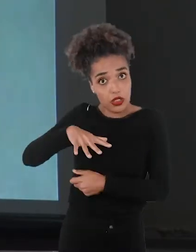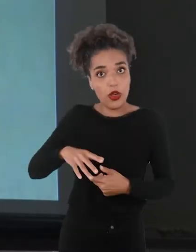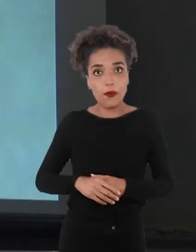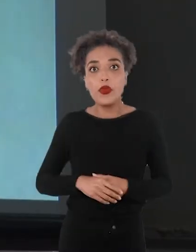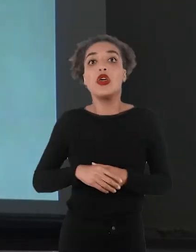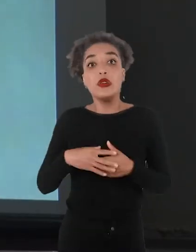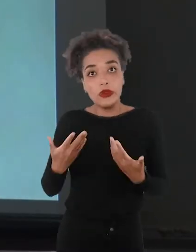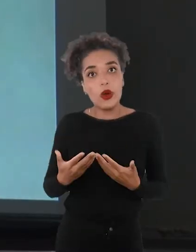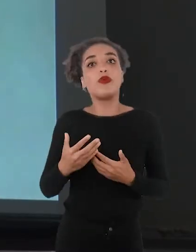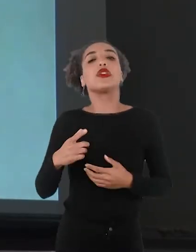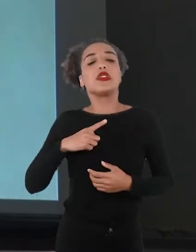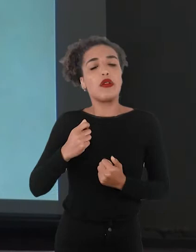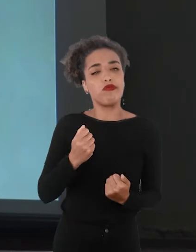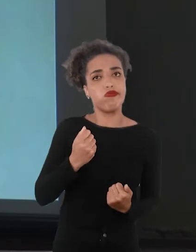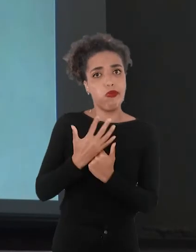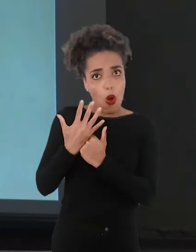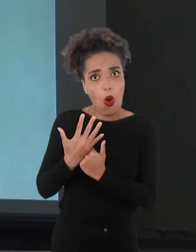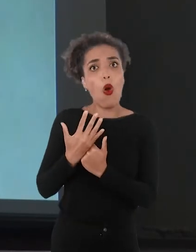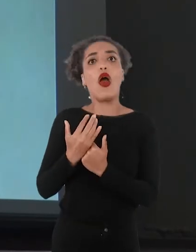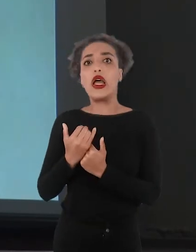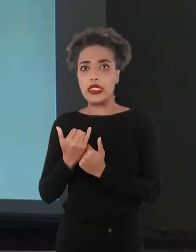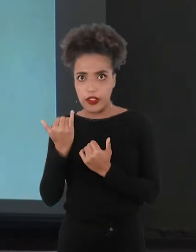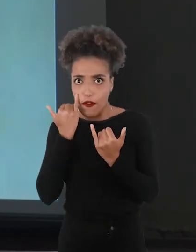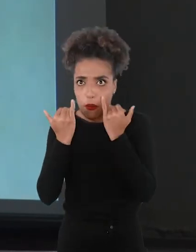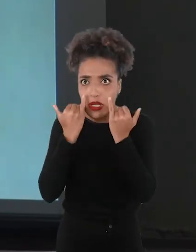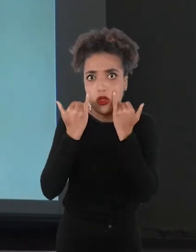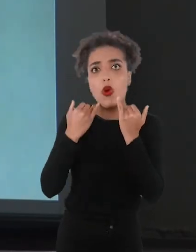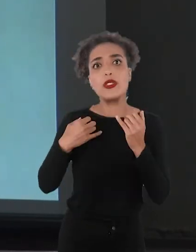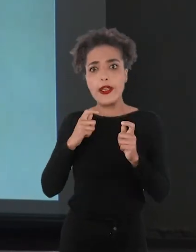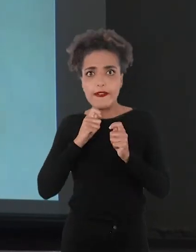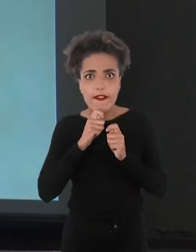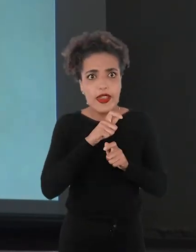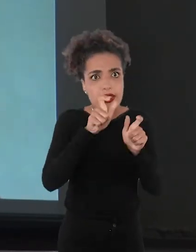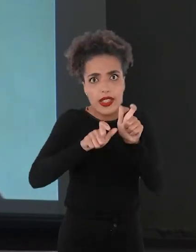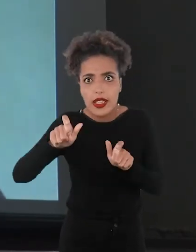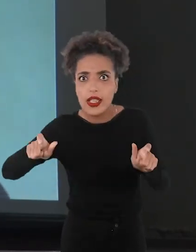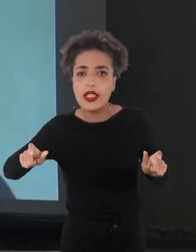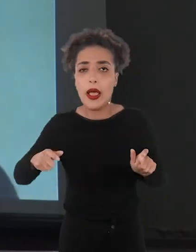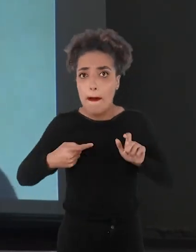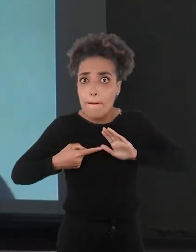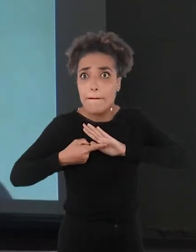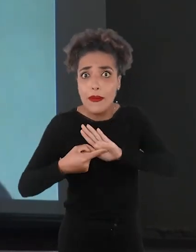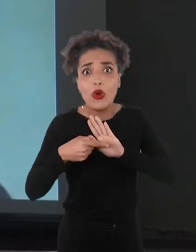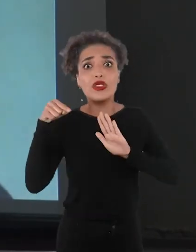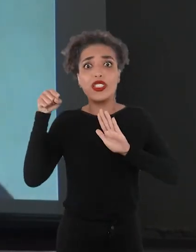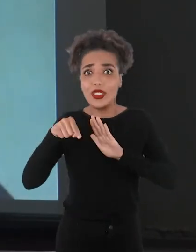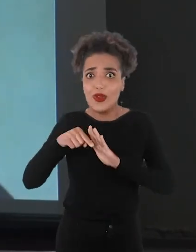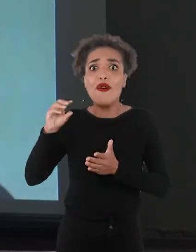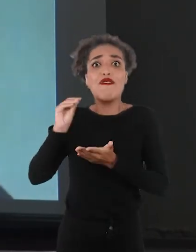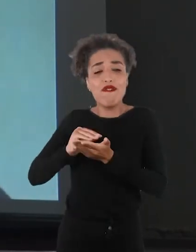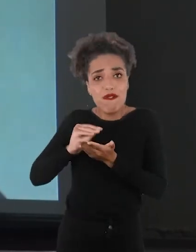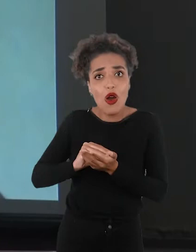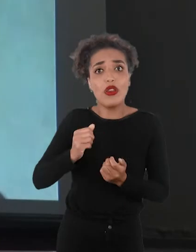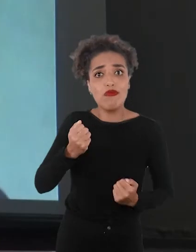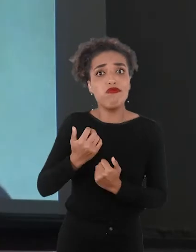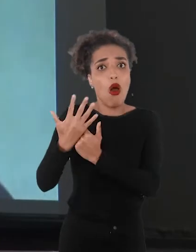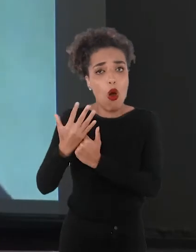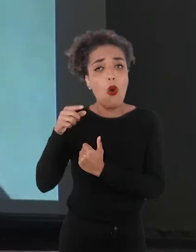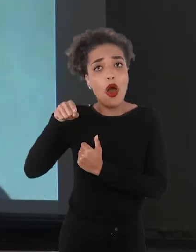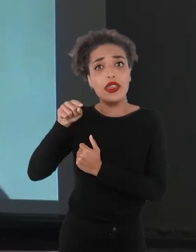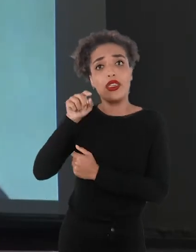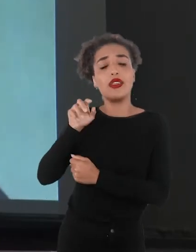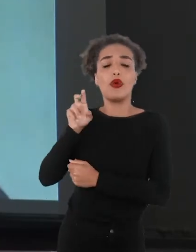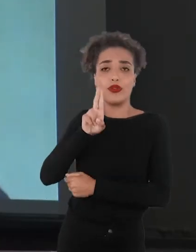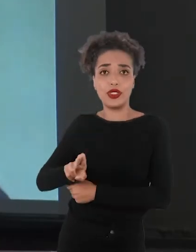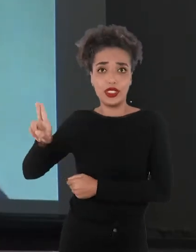ação afirmativa, os nossos dados e as falas, as entrevistas mostram isso, a adoção das políticas de ação afirmativa pela